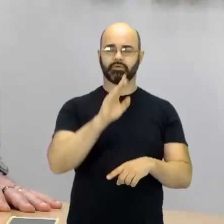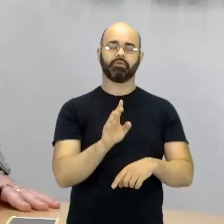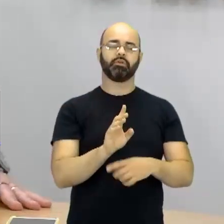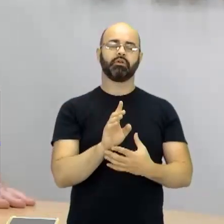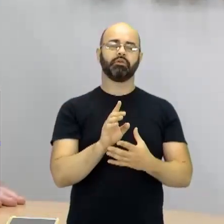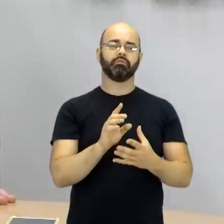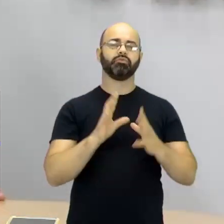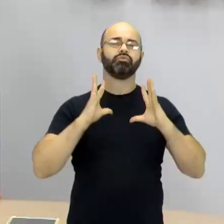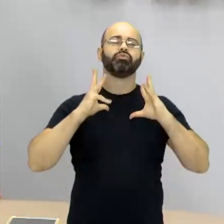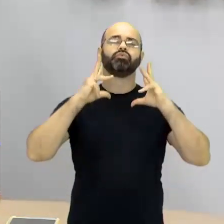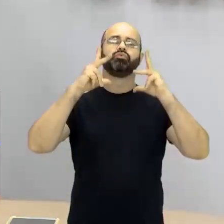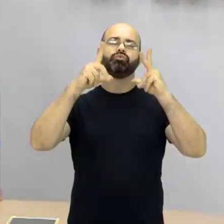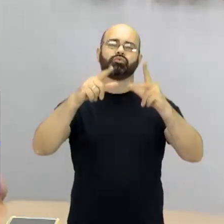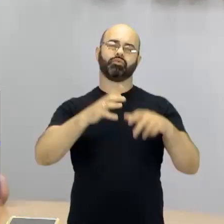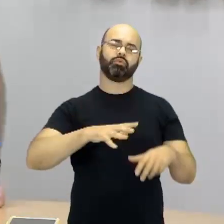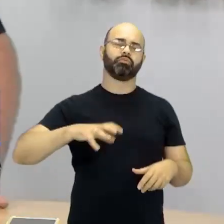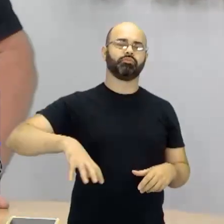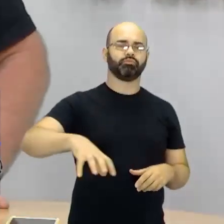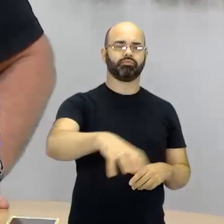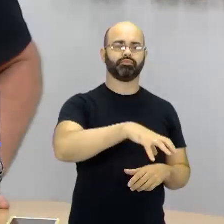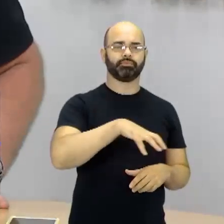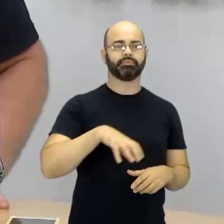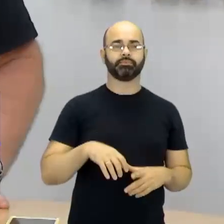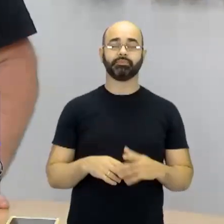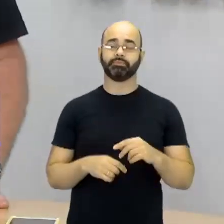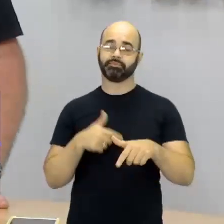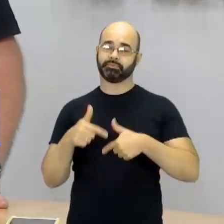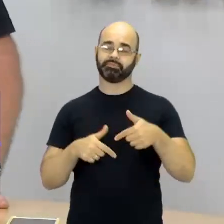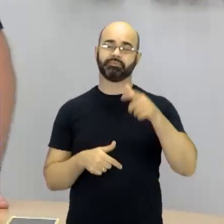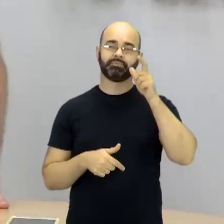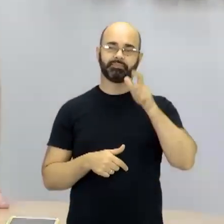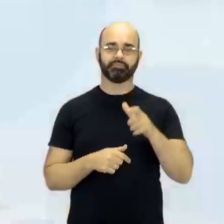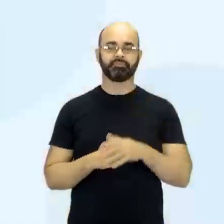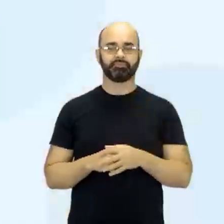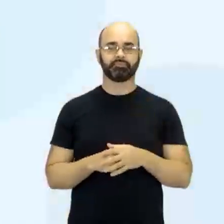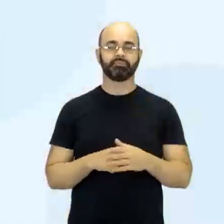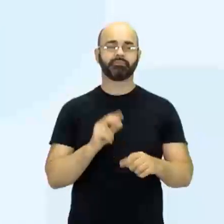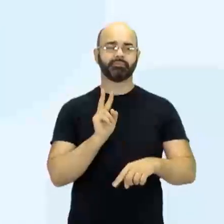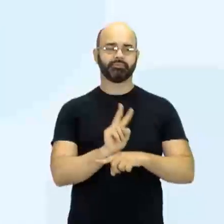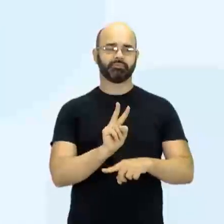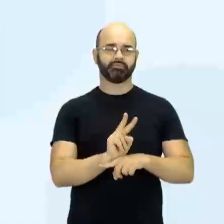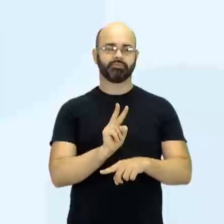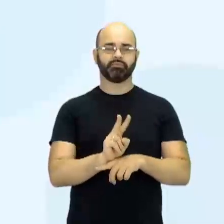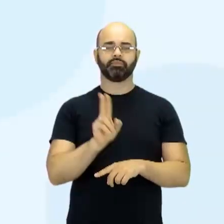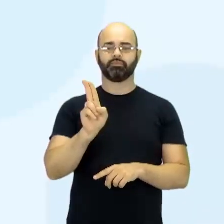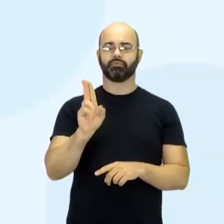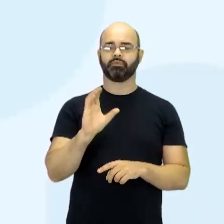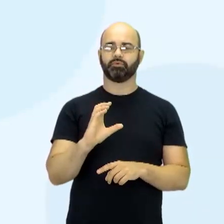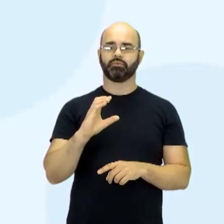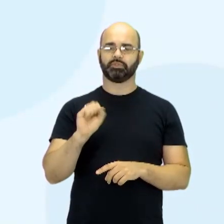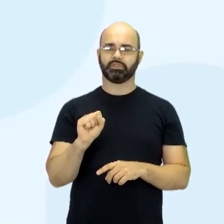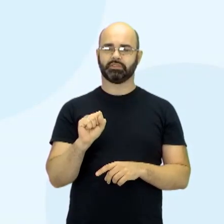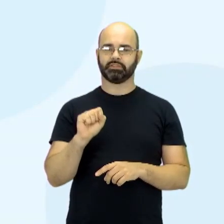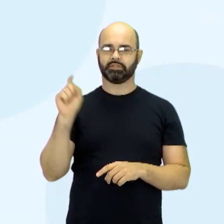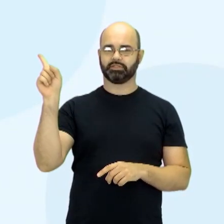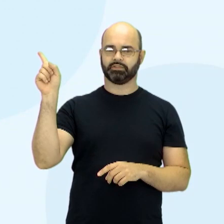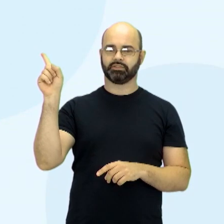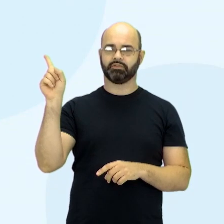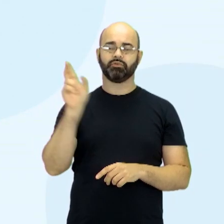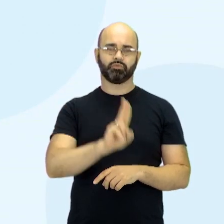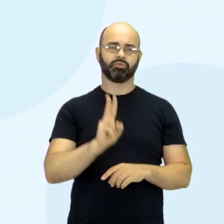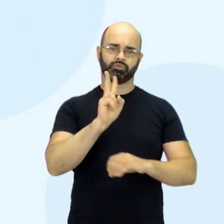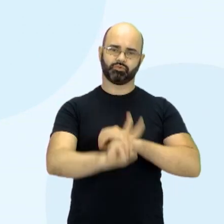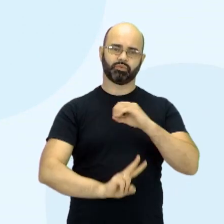um trabalho muito gratificante aí. Vamos lá ver aí, unidades de conservação federais, né? O C de uso sustentável, né?